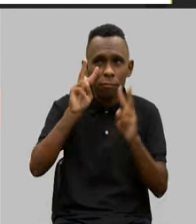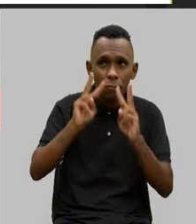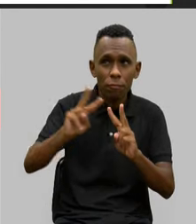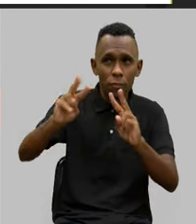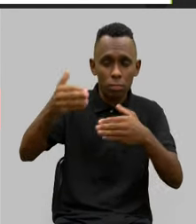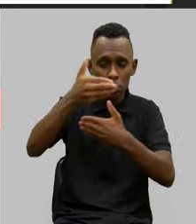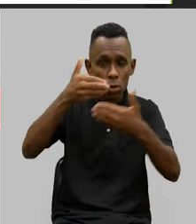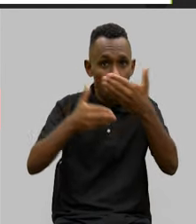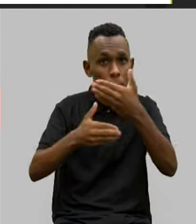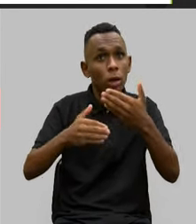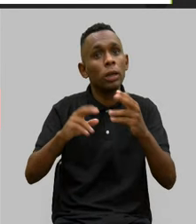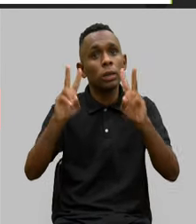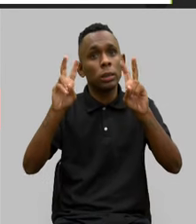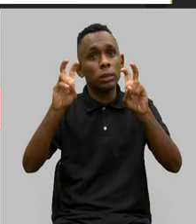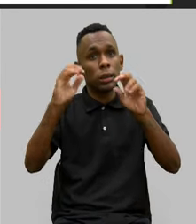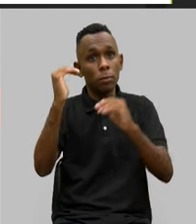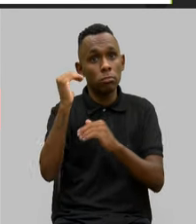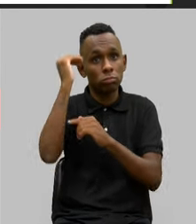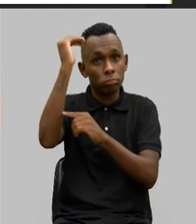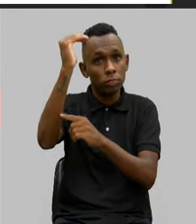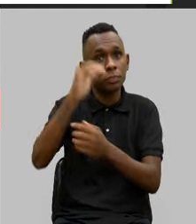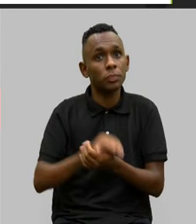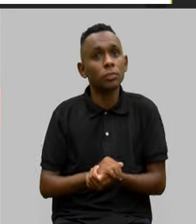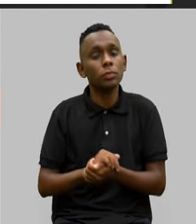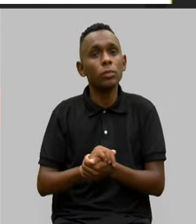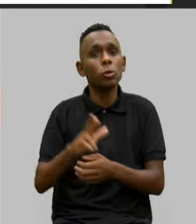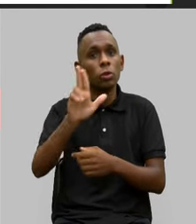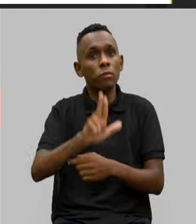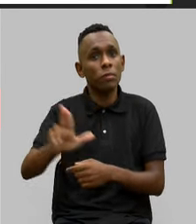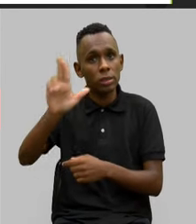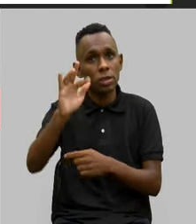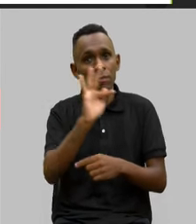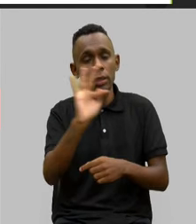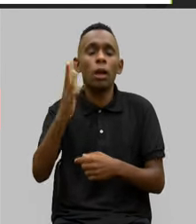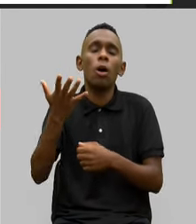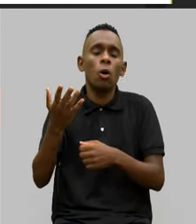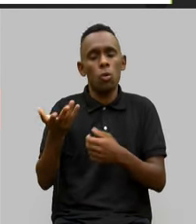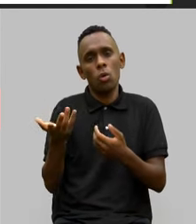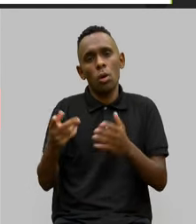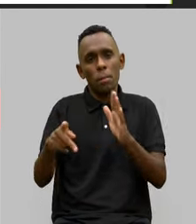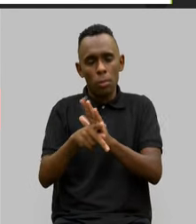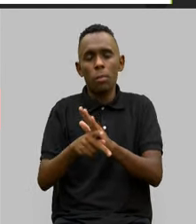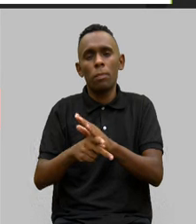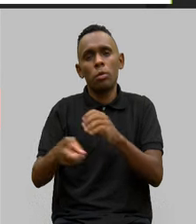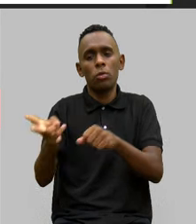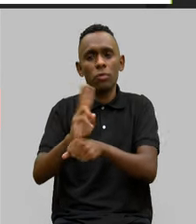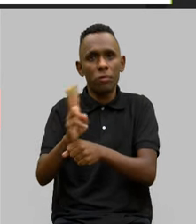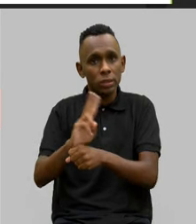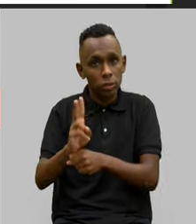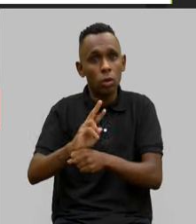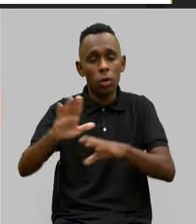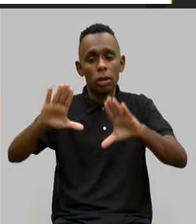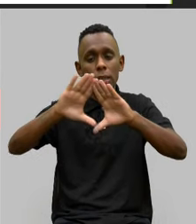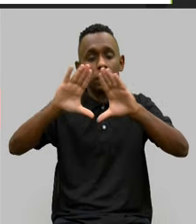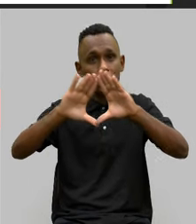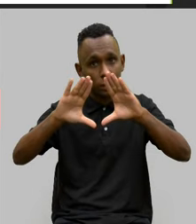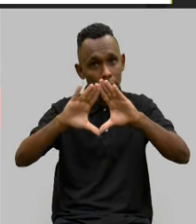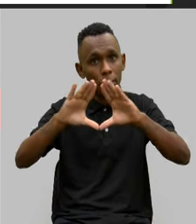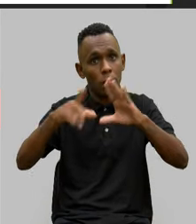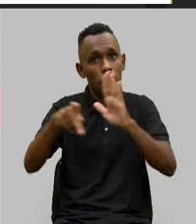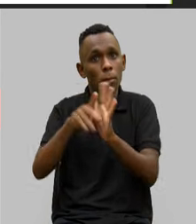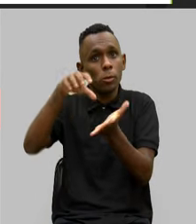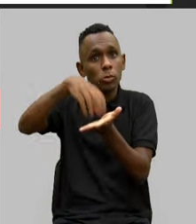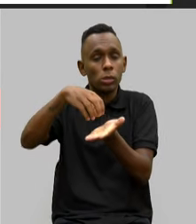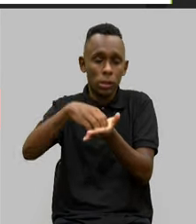bem acima do Título nós temos lá a Universidade Federal de Viçosa a Assembleia Legislativa e a canab brid